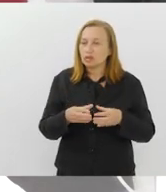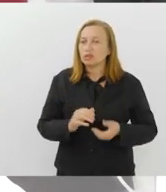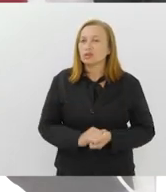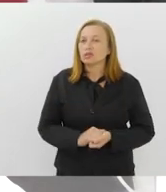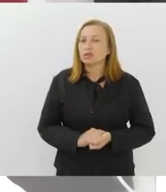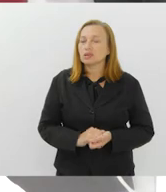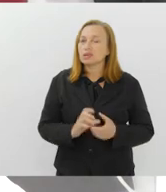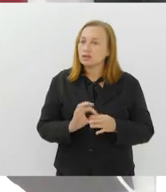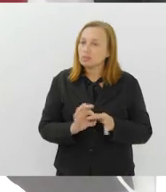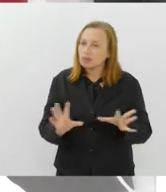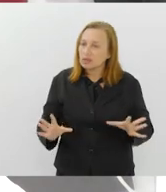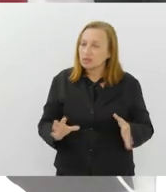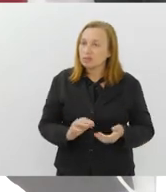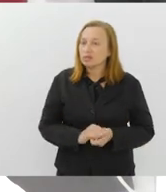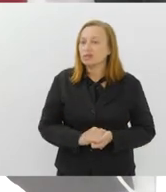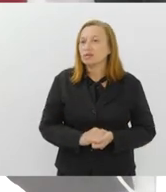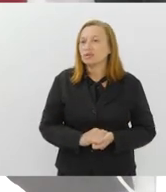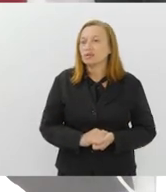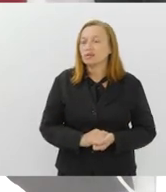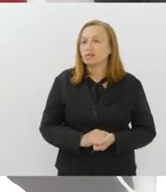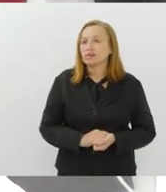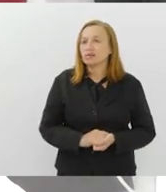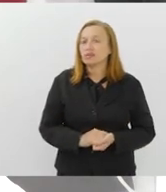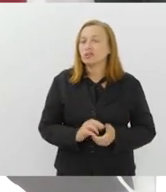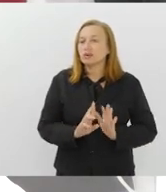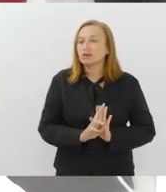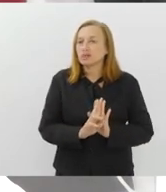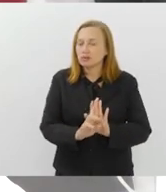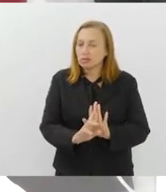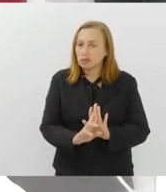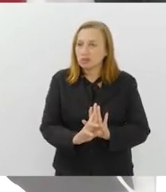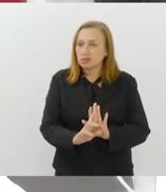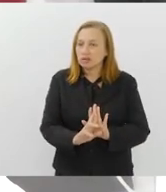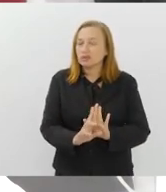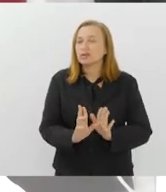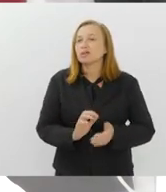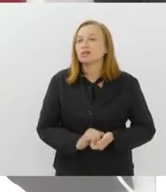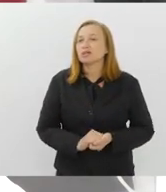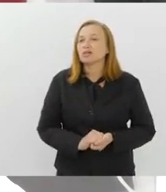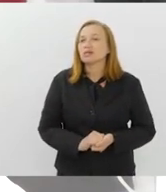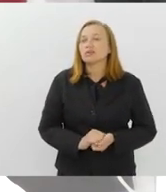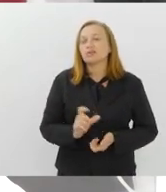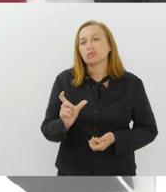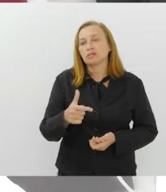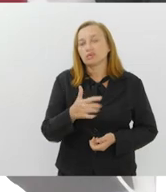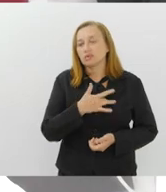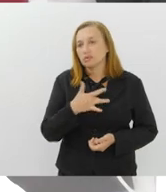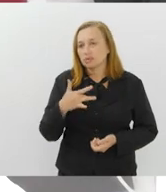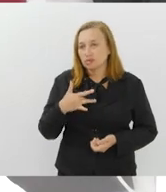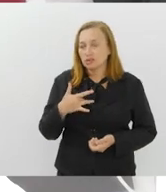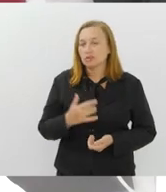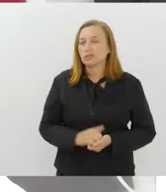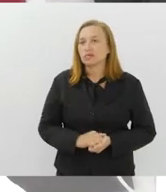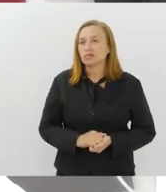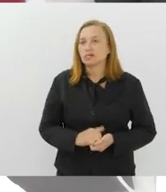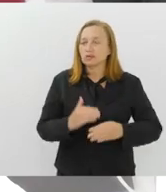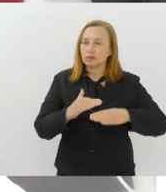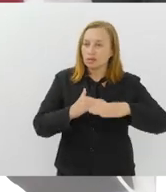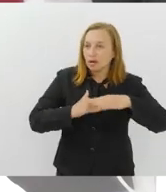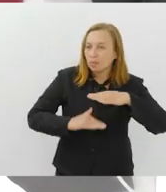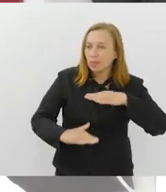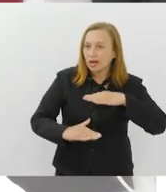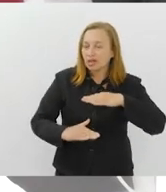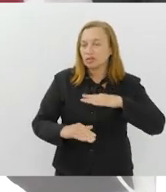autonomia para fazer, então, a representação dos planos de saúde que estão abaixo